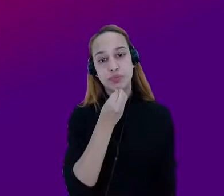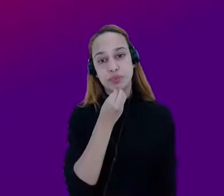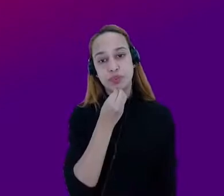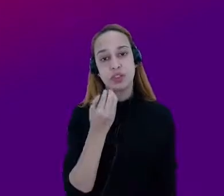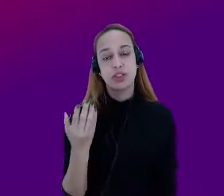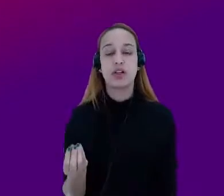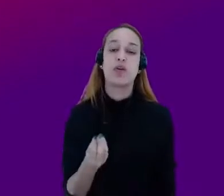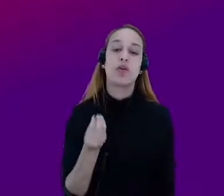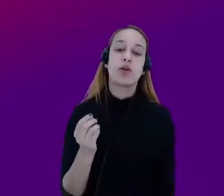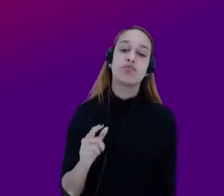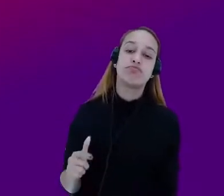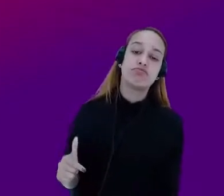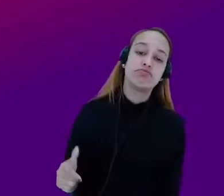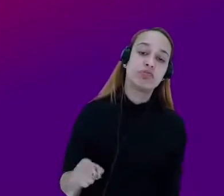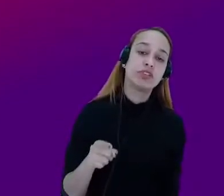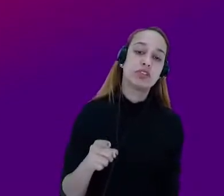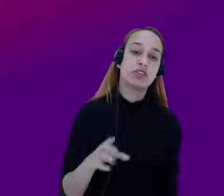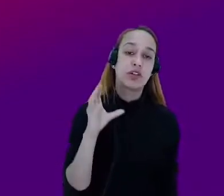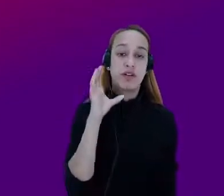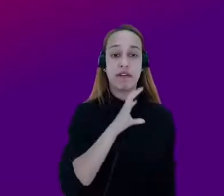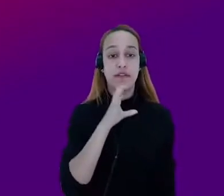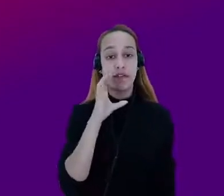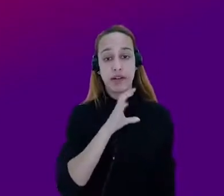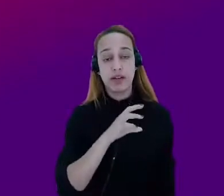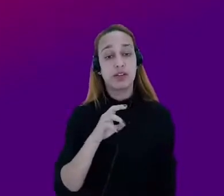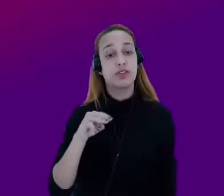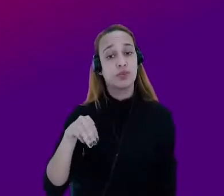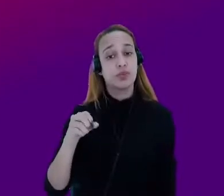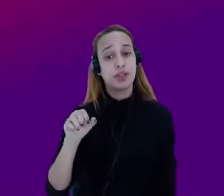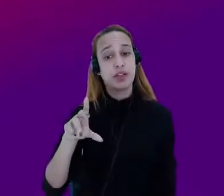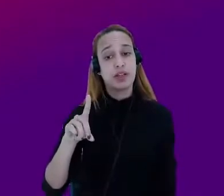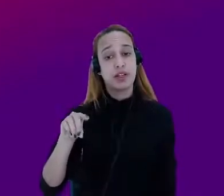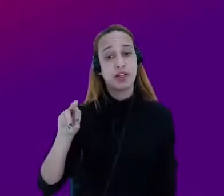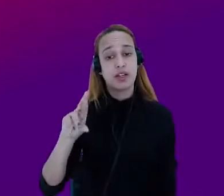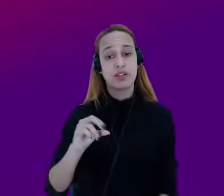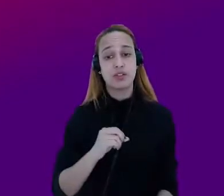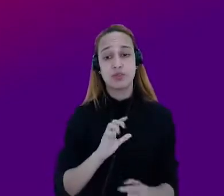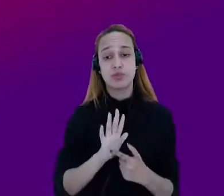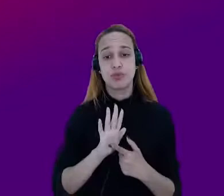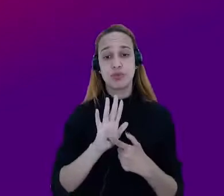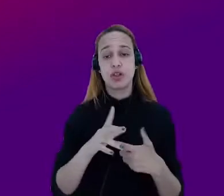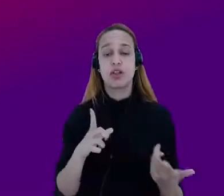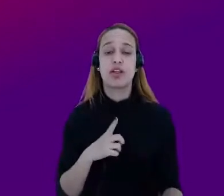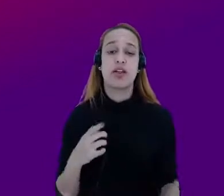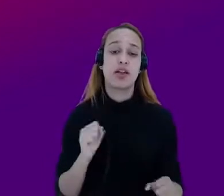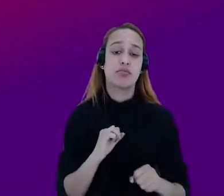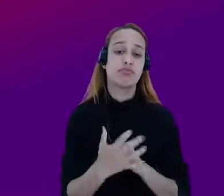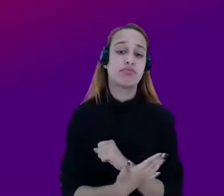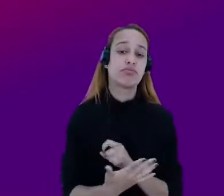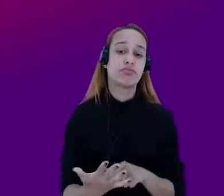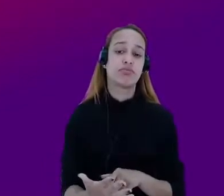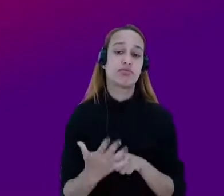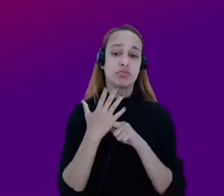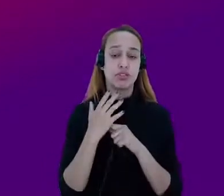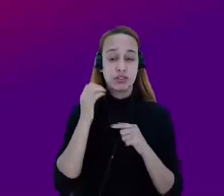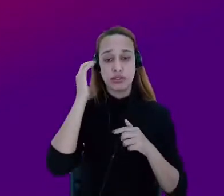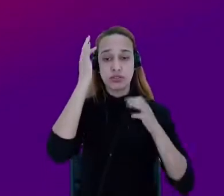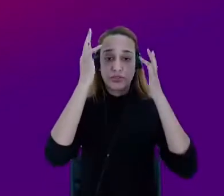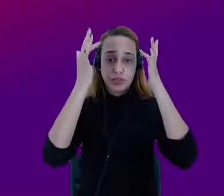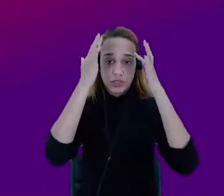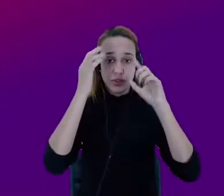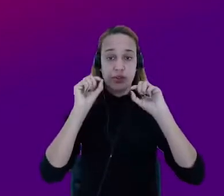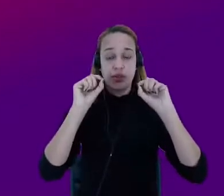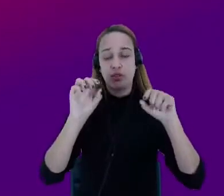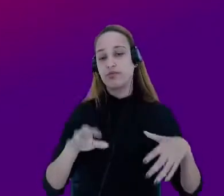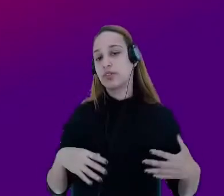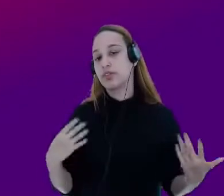consegue fazer isso com a velocidade que o mercado exige, porque a pandemia nos trouxe essa reflexão. De repente, todo